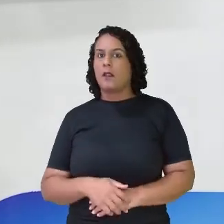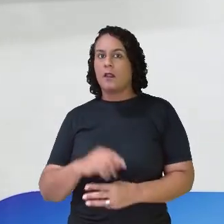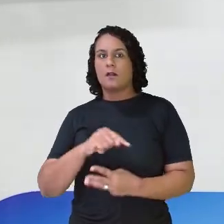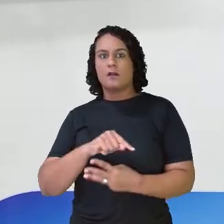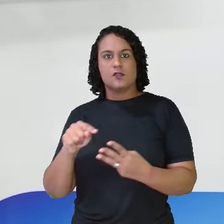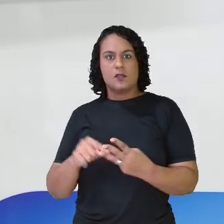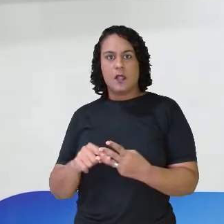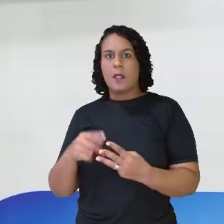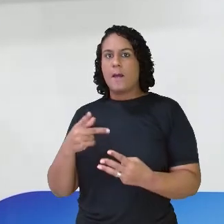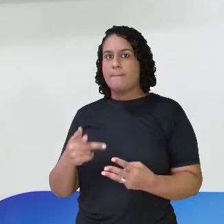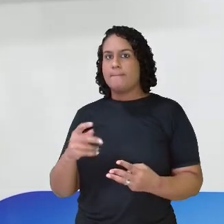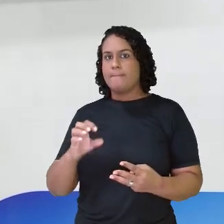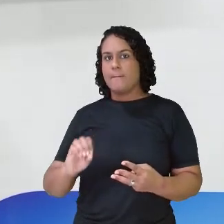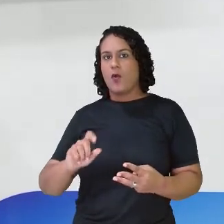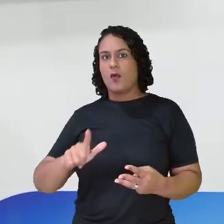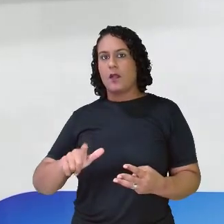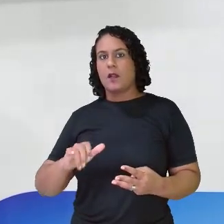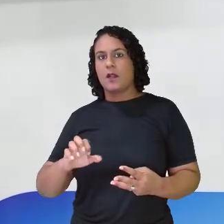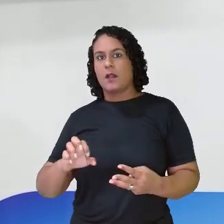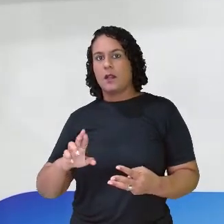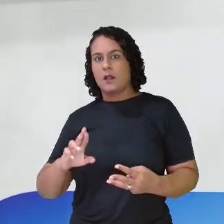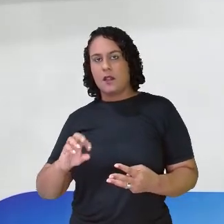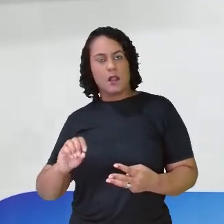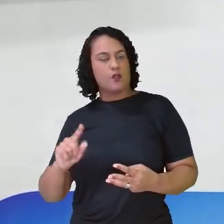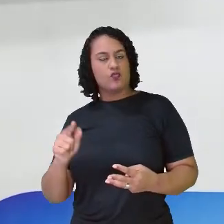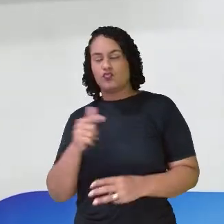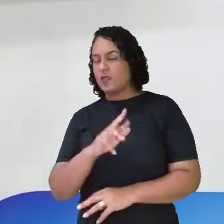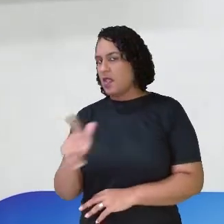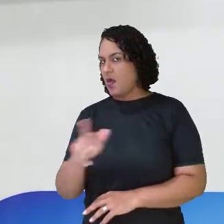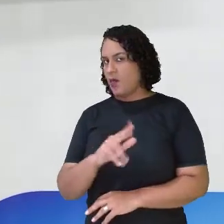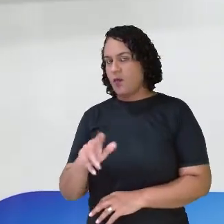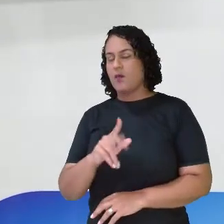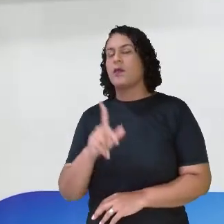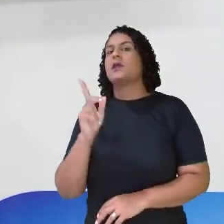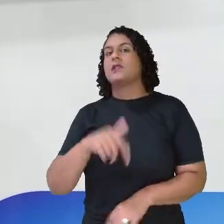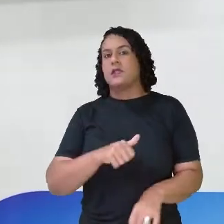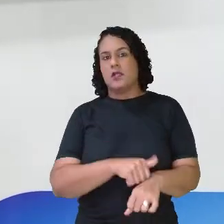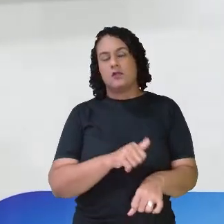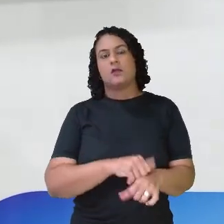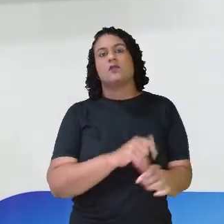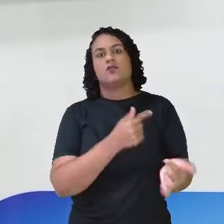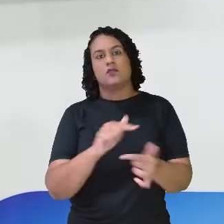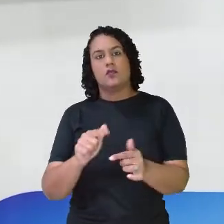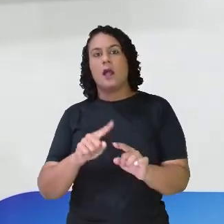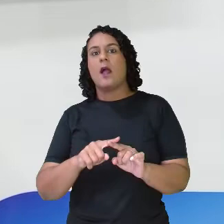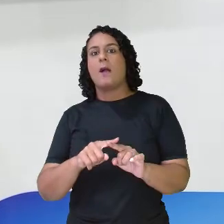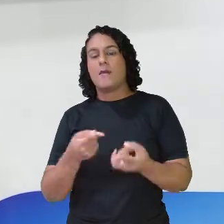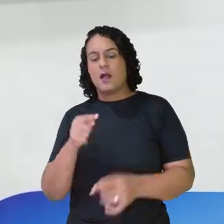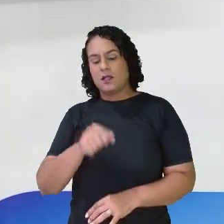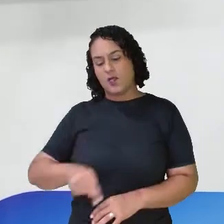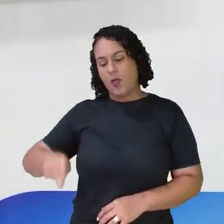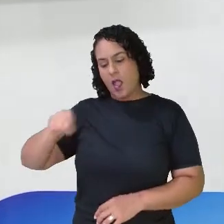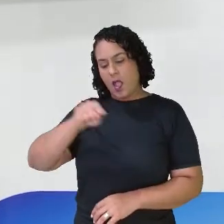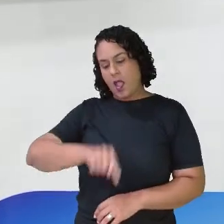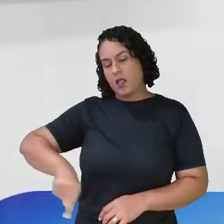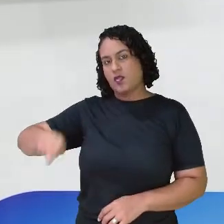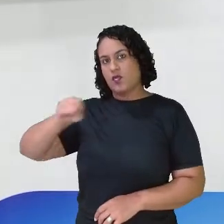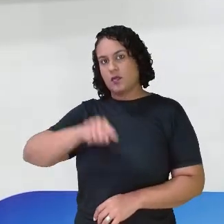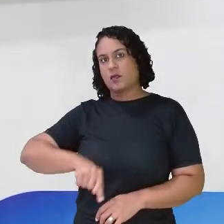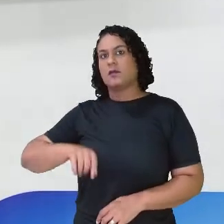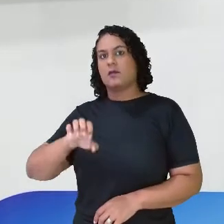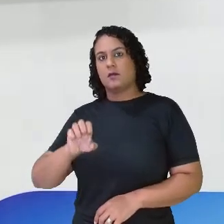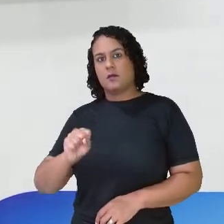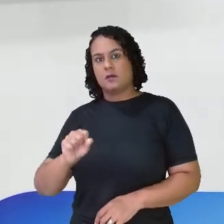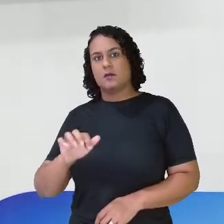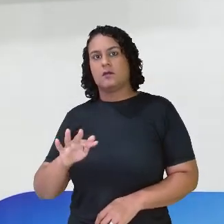são poliedros, hein? São sólidos geométricos, mas são corpos redondos. E claro, a